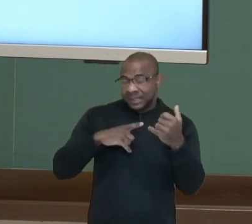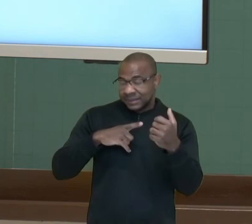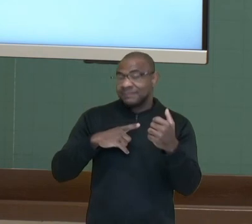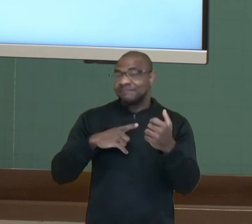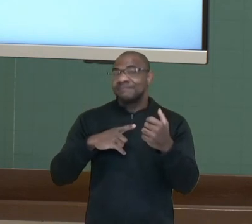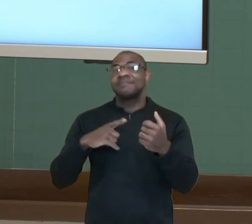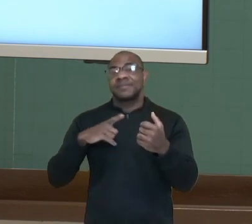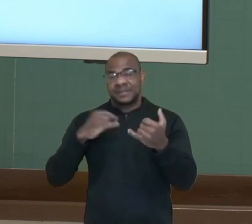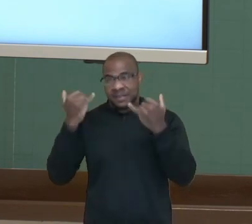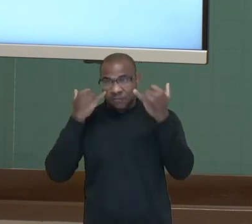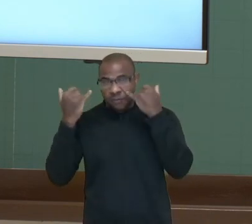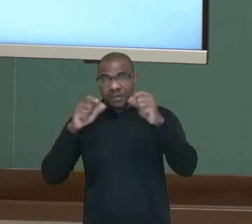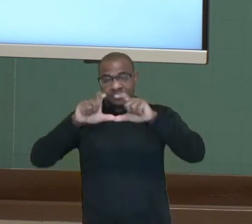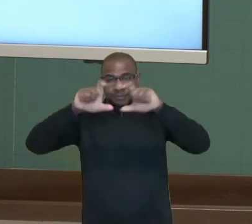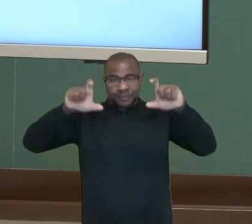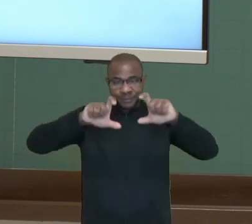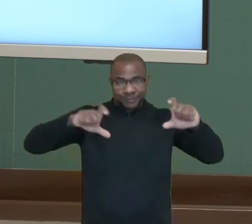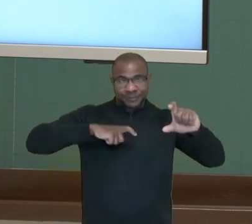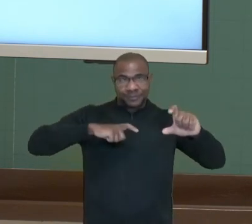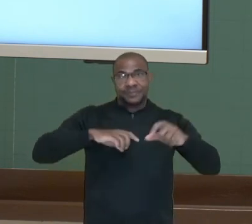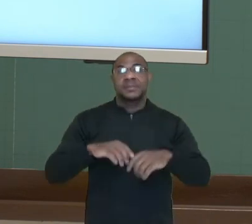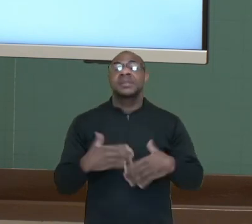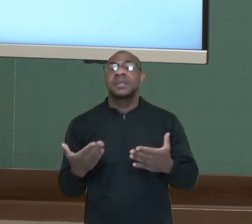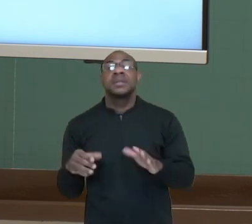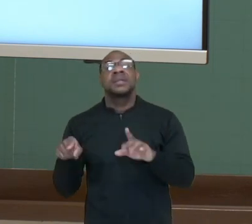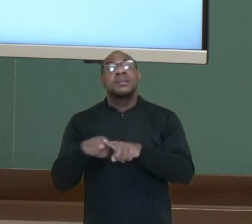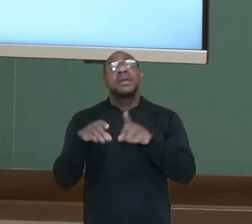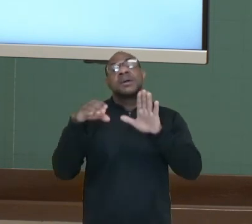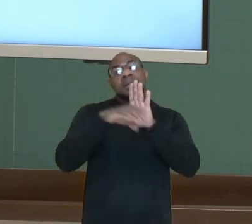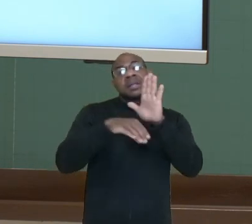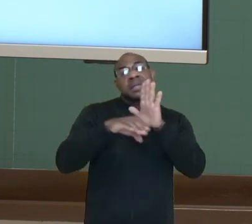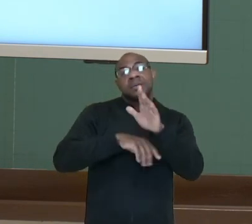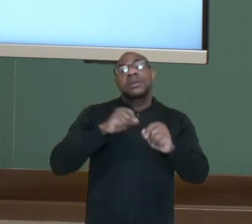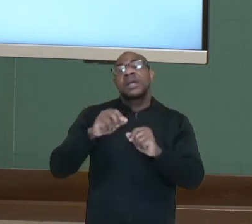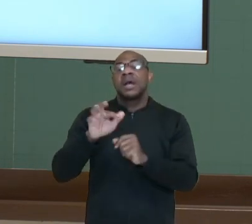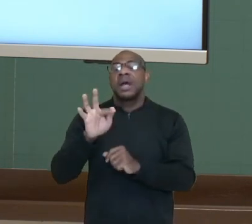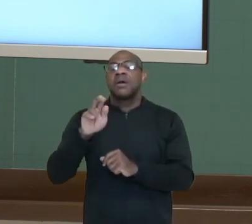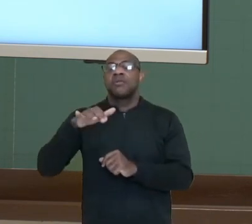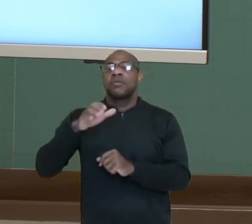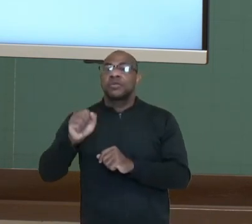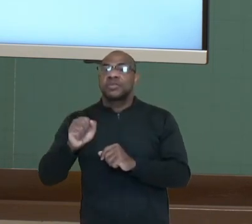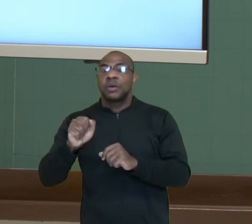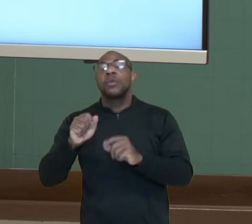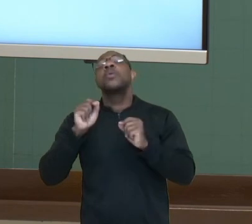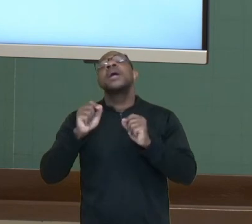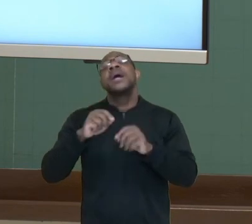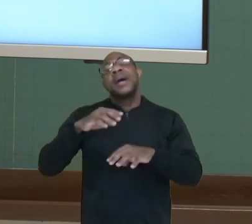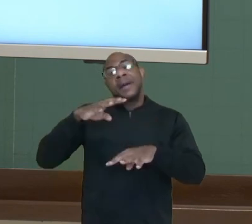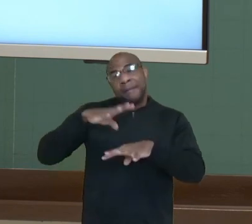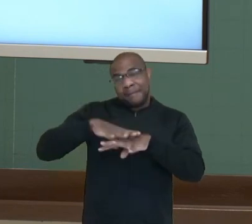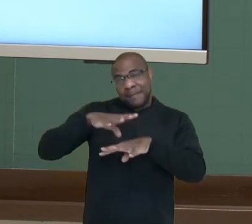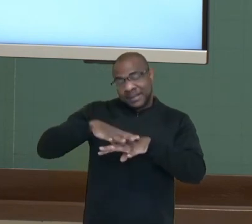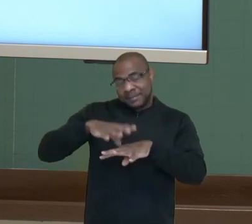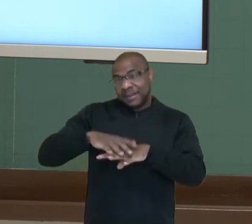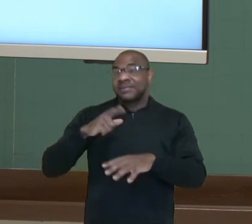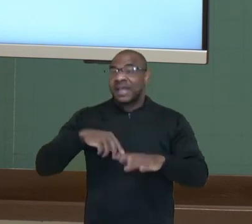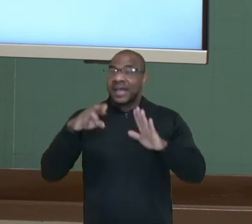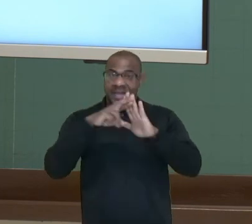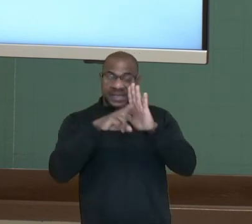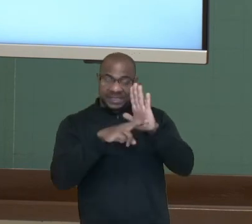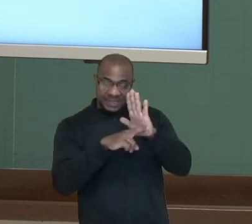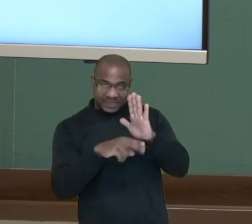entre duas grandezas, tá bom? Conceituamos função matemática, que é a regrinha que relaciona essas duas